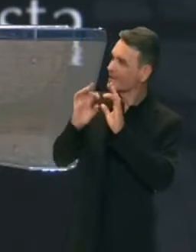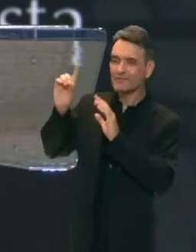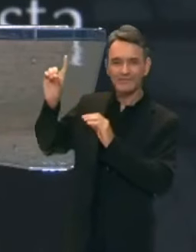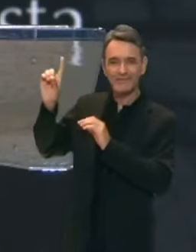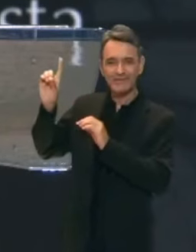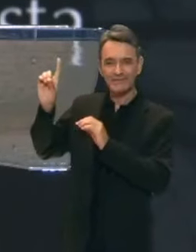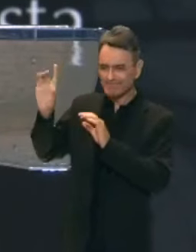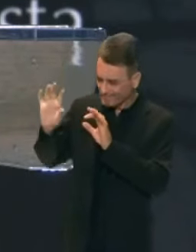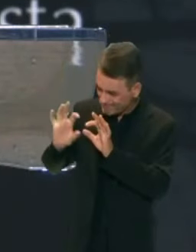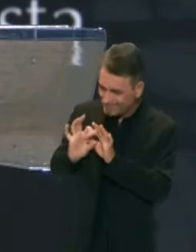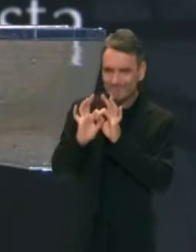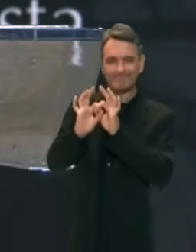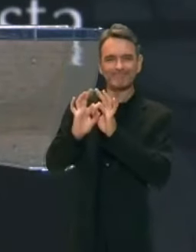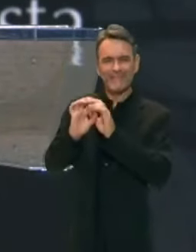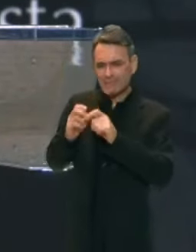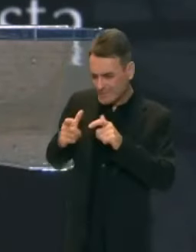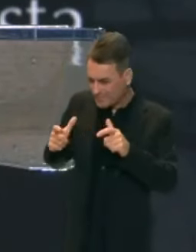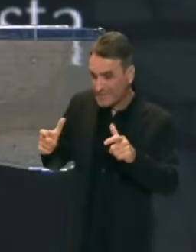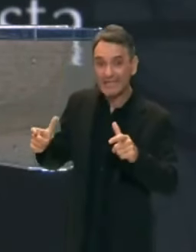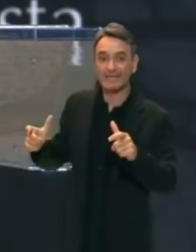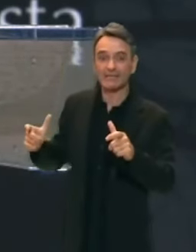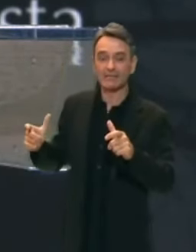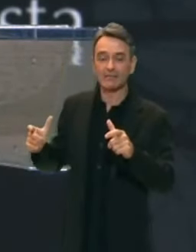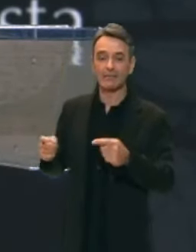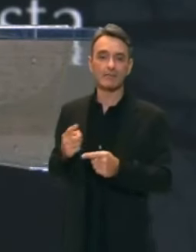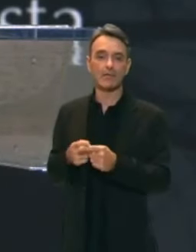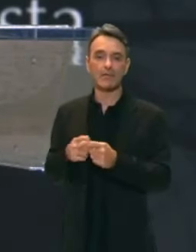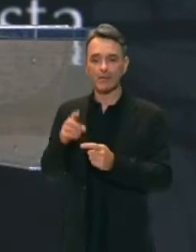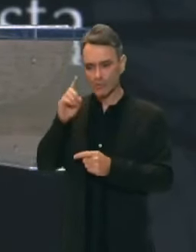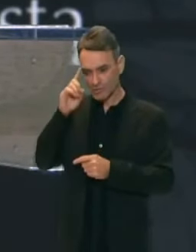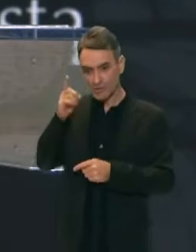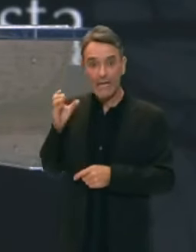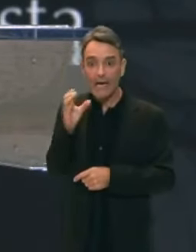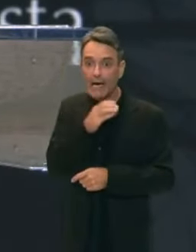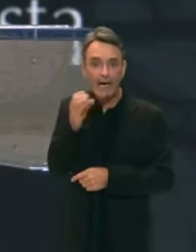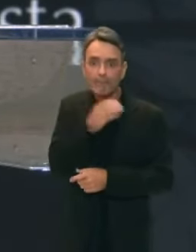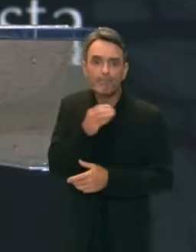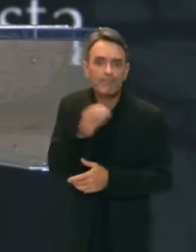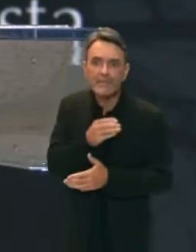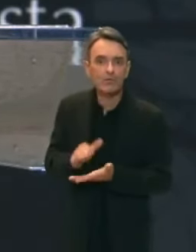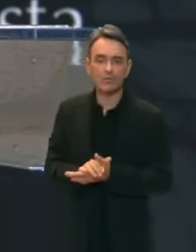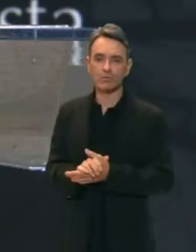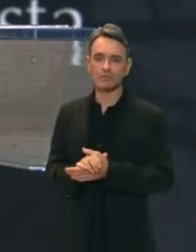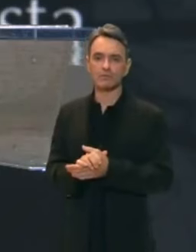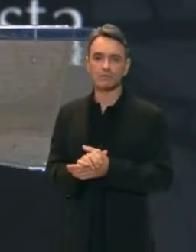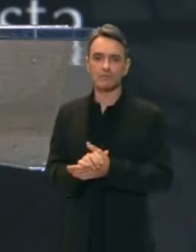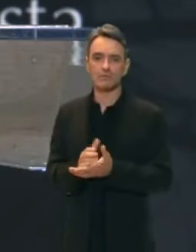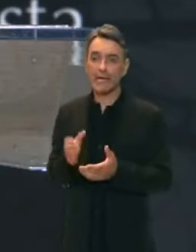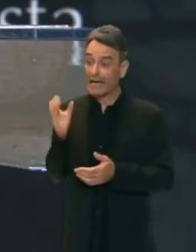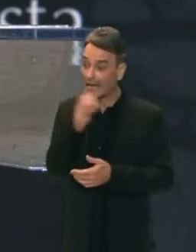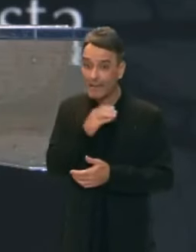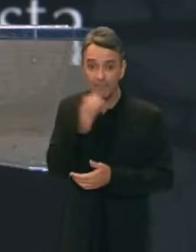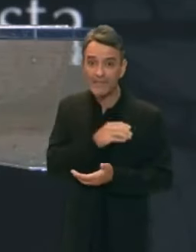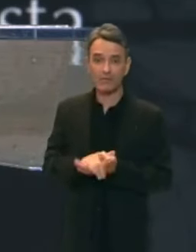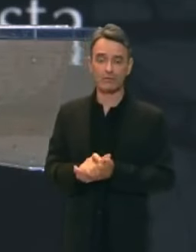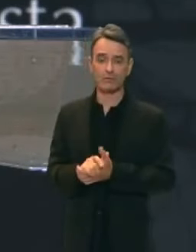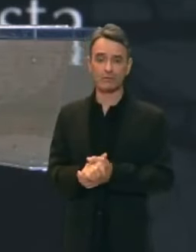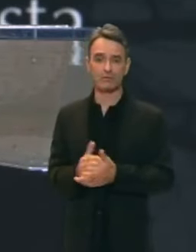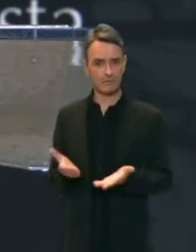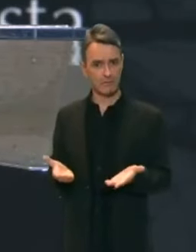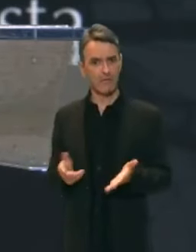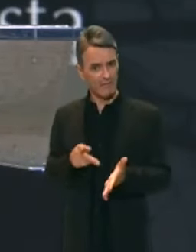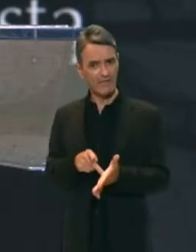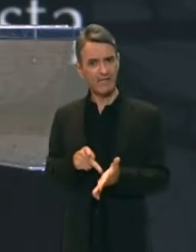Porque os dias passam muito rápido. Os dias são poucos. Não é